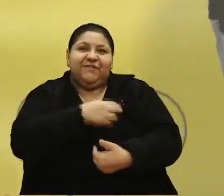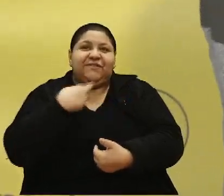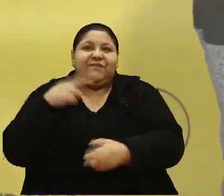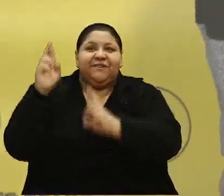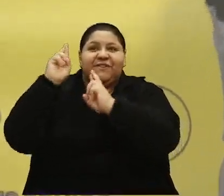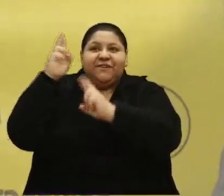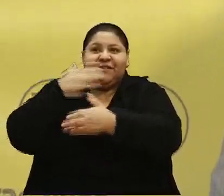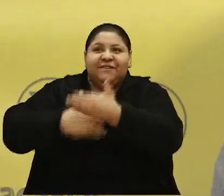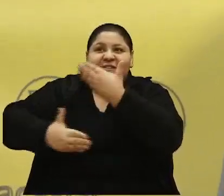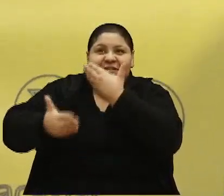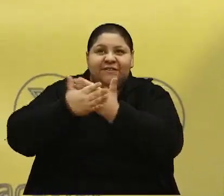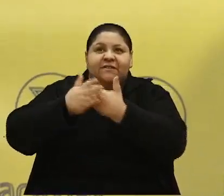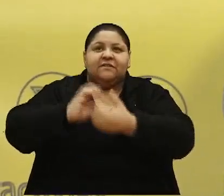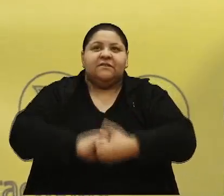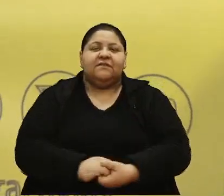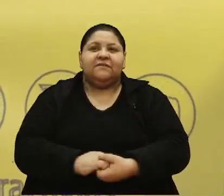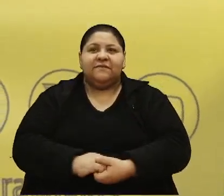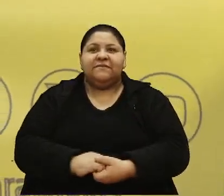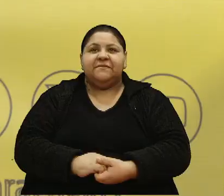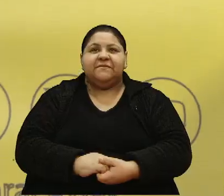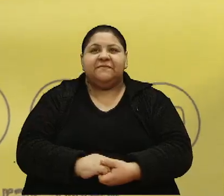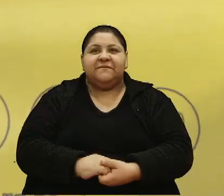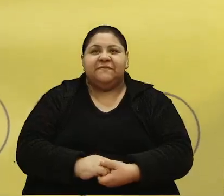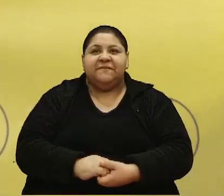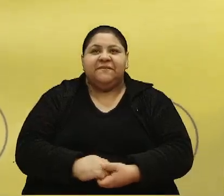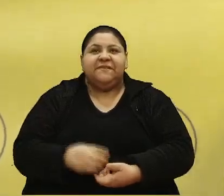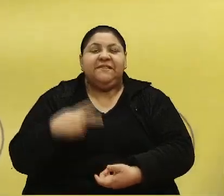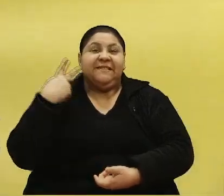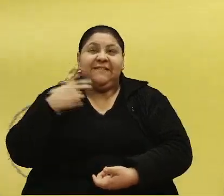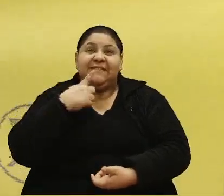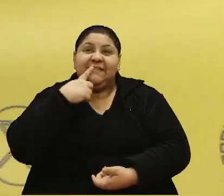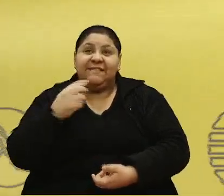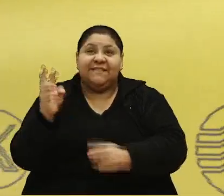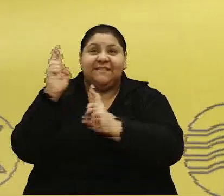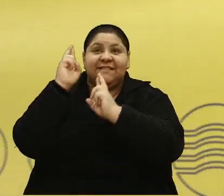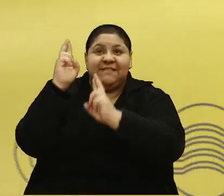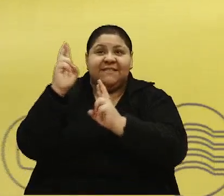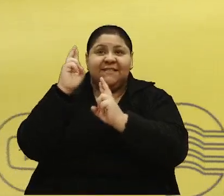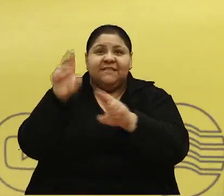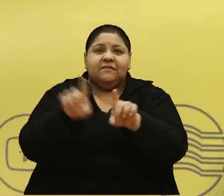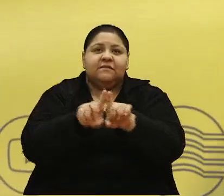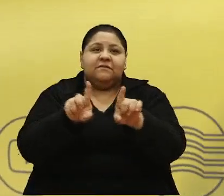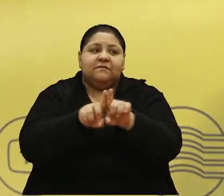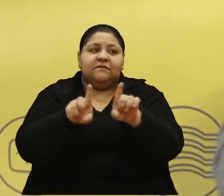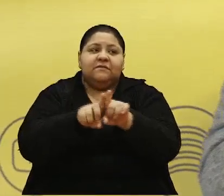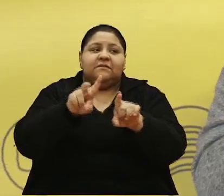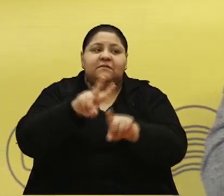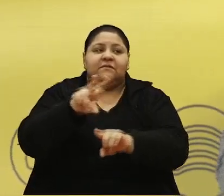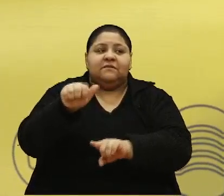for contra o Vasco. Tá bom, vereadora Rose Frigieri, torcedora do Vasco da Gama, aqui de Caxias do Sul.